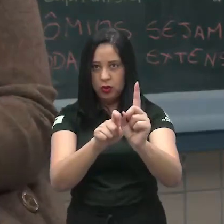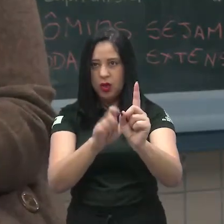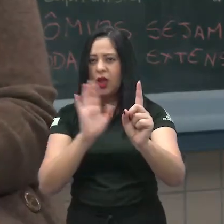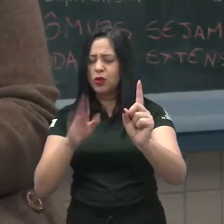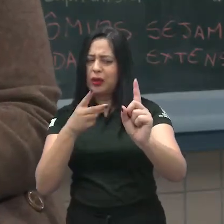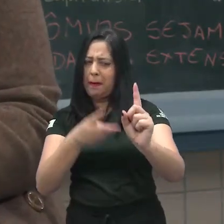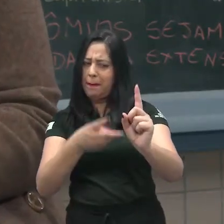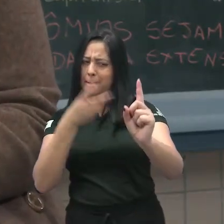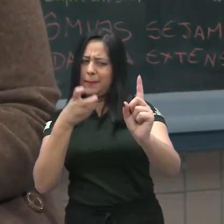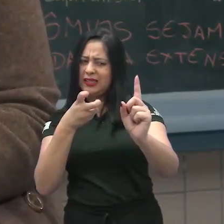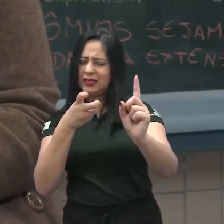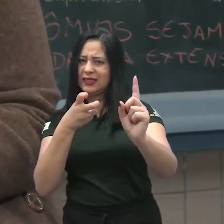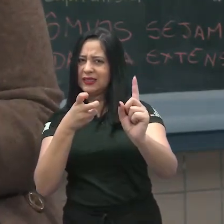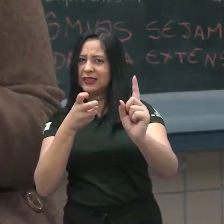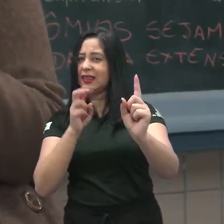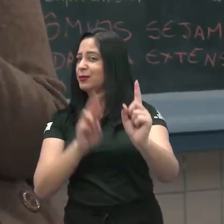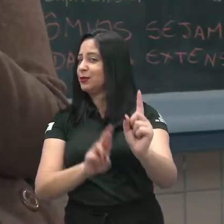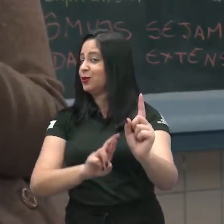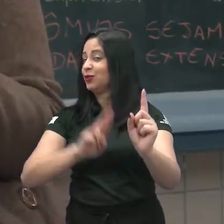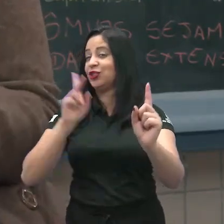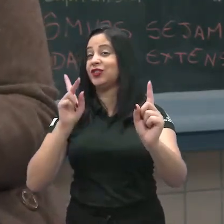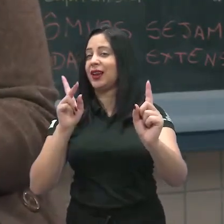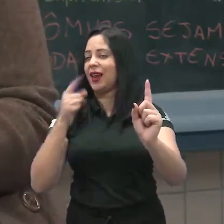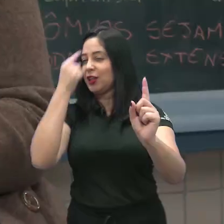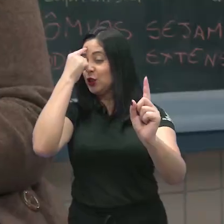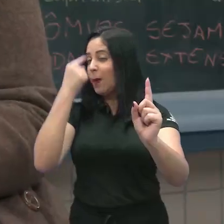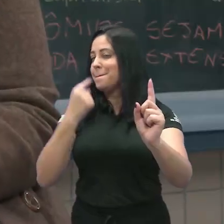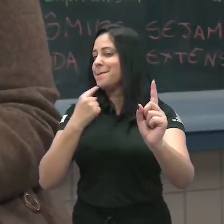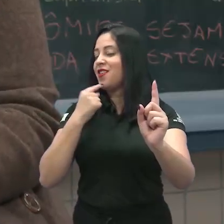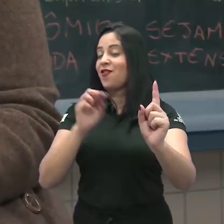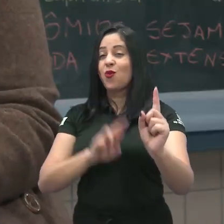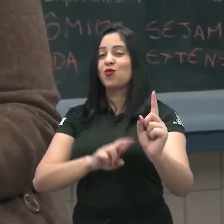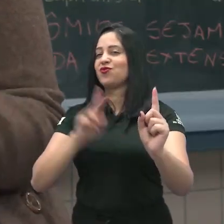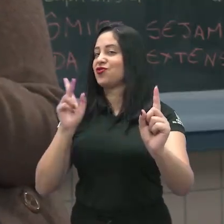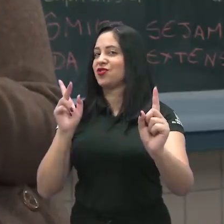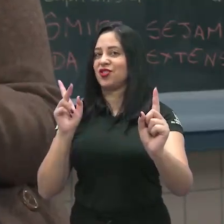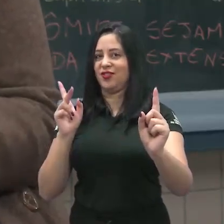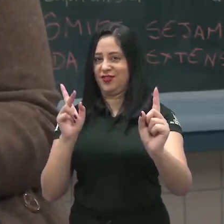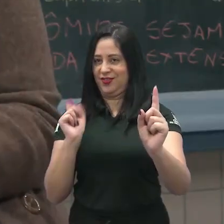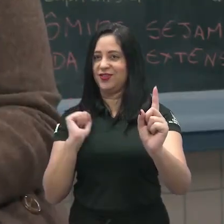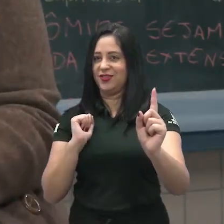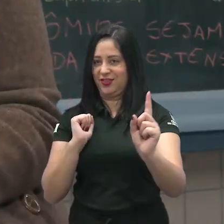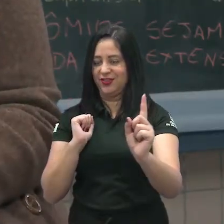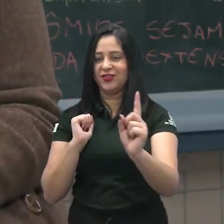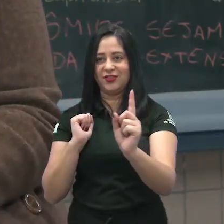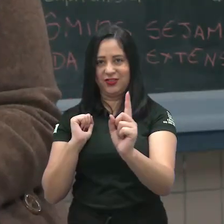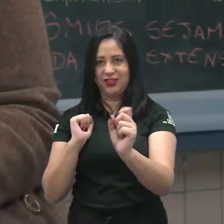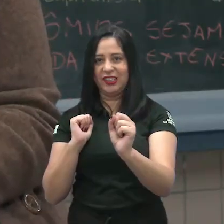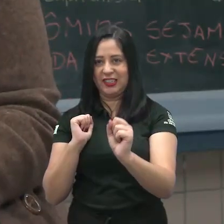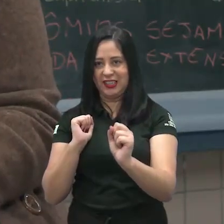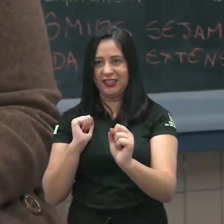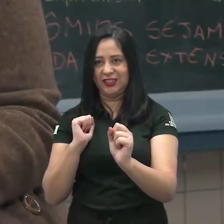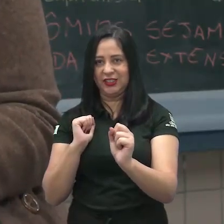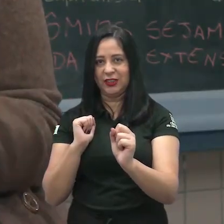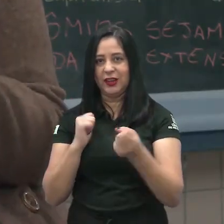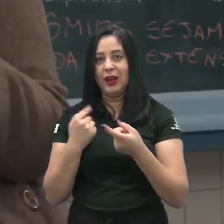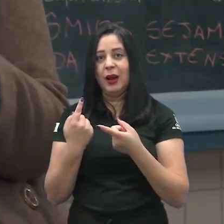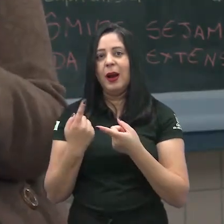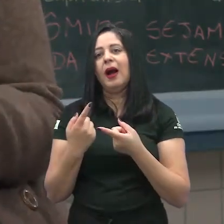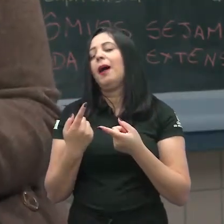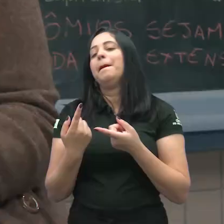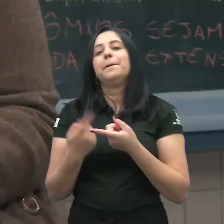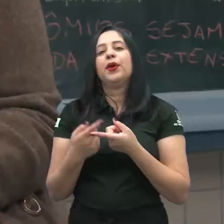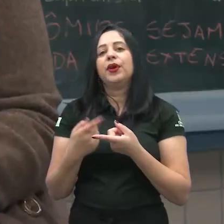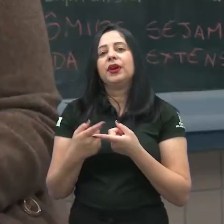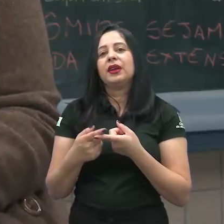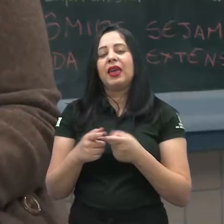um outro perfil, né? Um outro padrão de questões mais